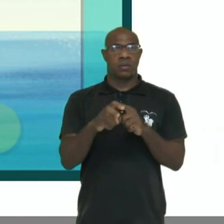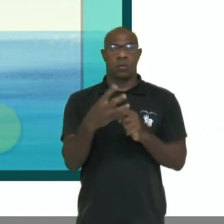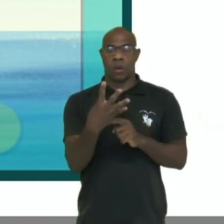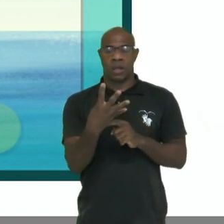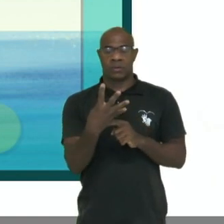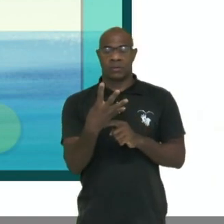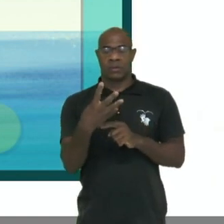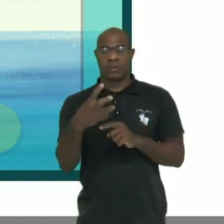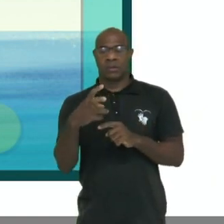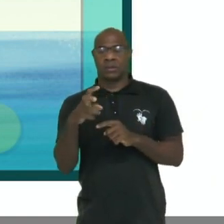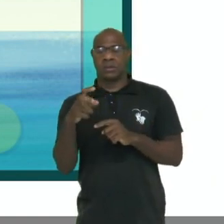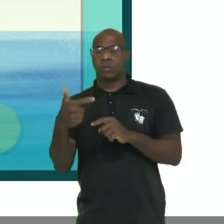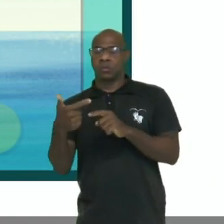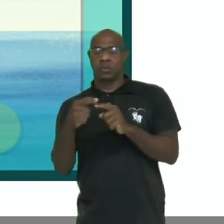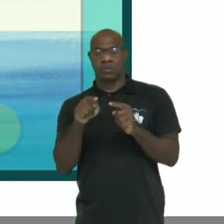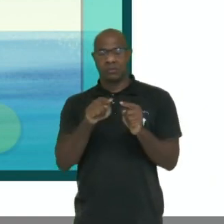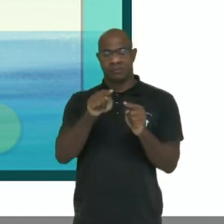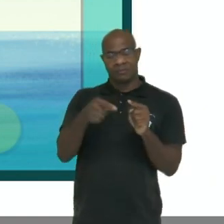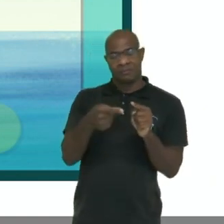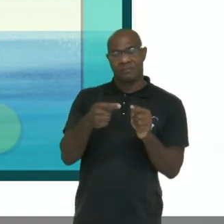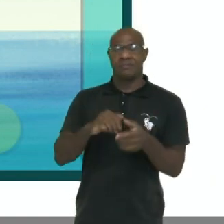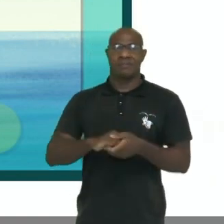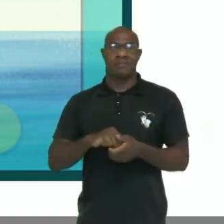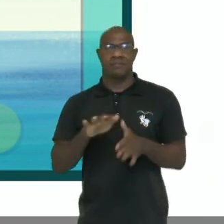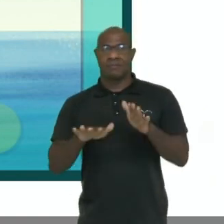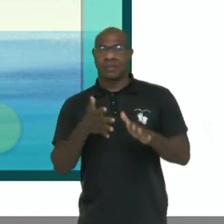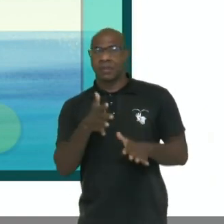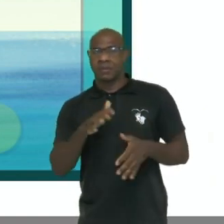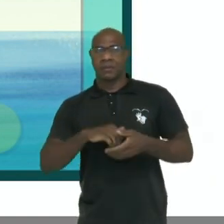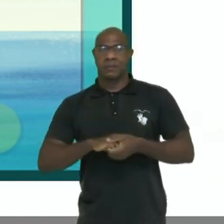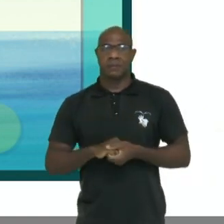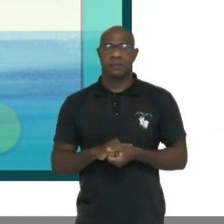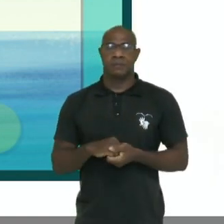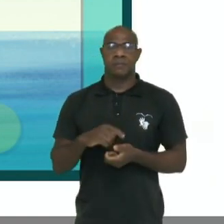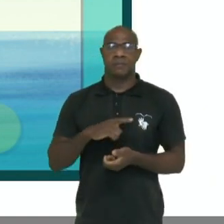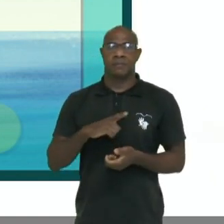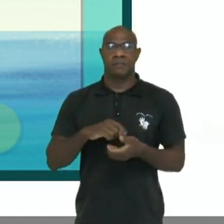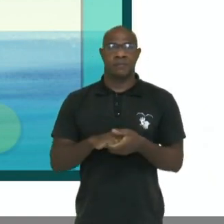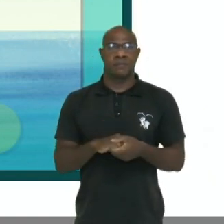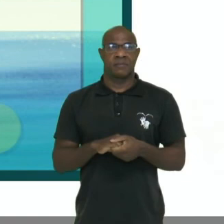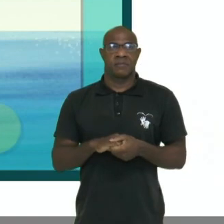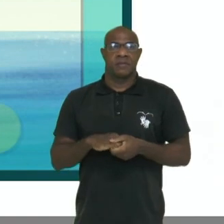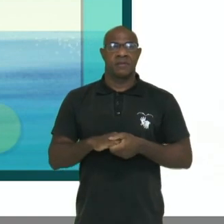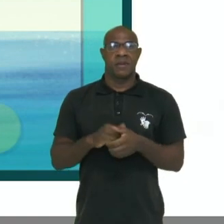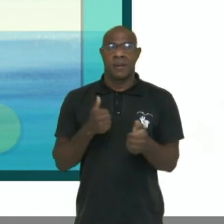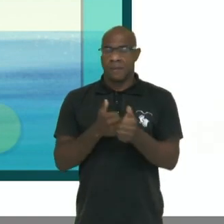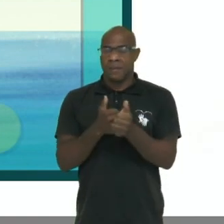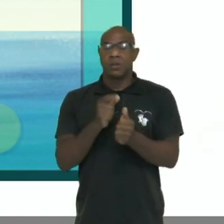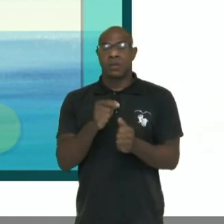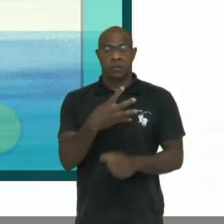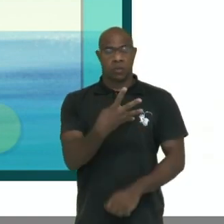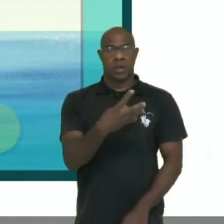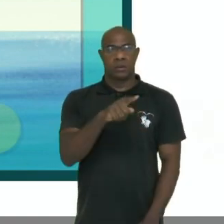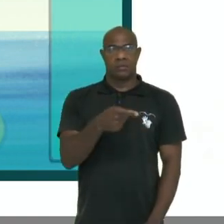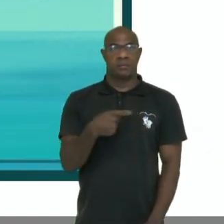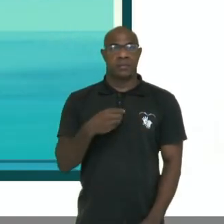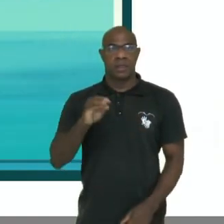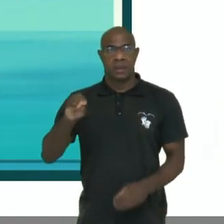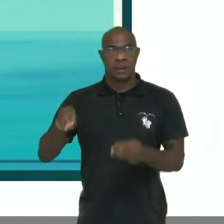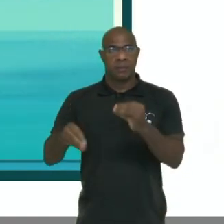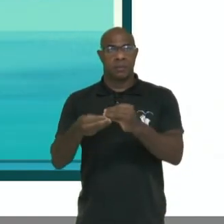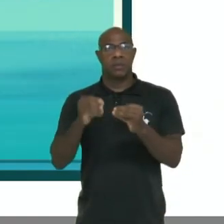ela vai pular mais uma ali, que ela vai ficar ali na frente do 4. Então, a gente vai ter que acrescentar um 0. Então, vai